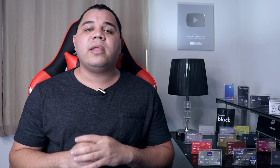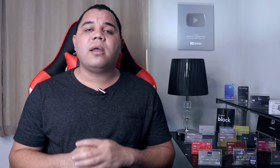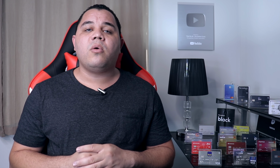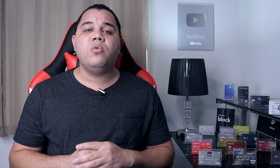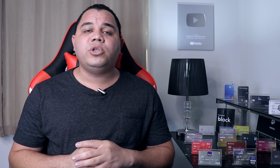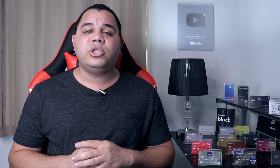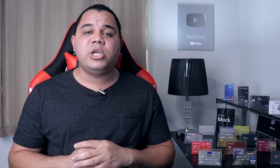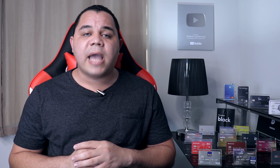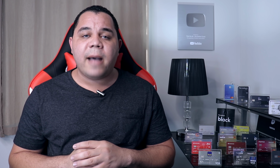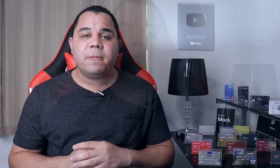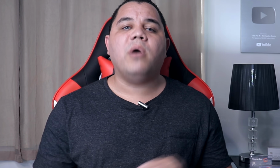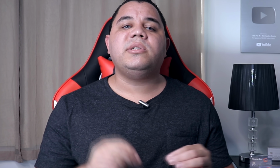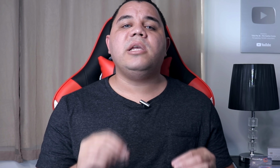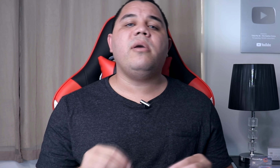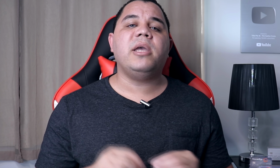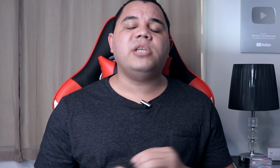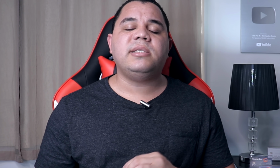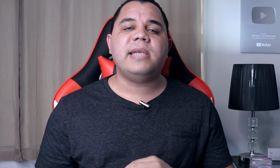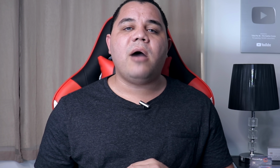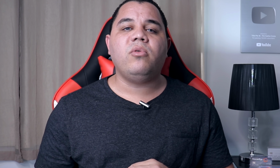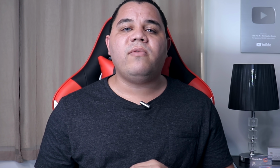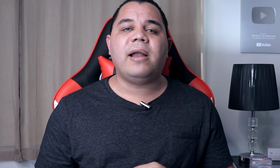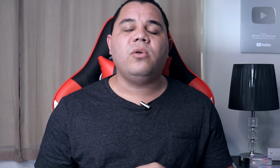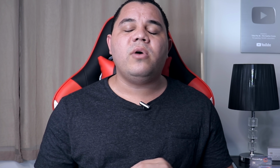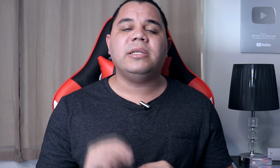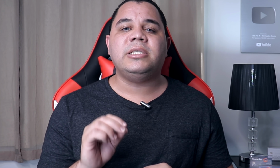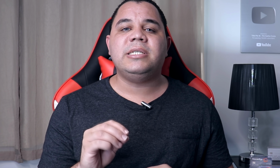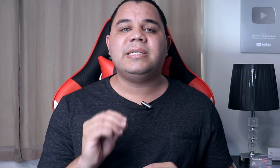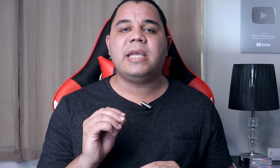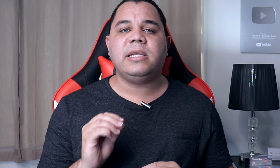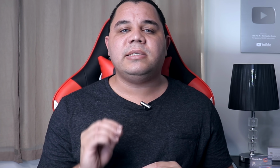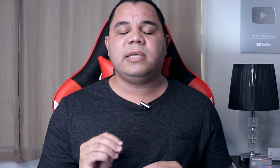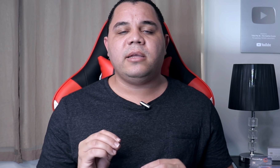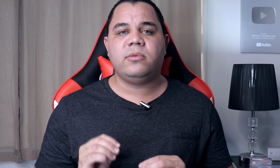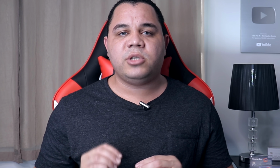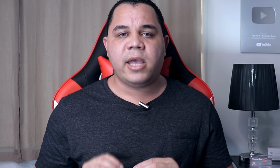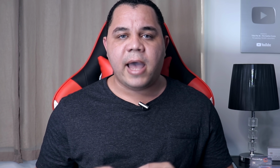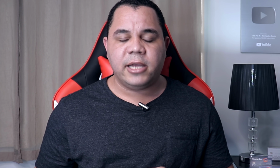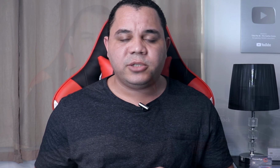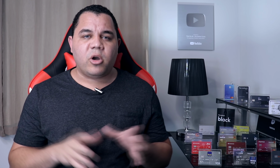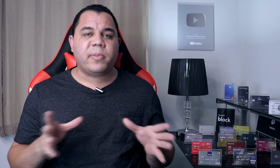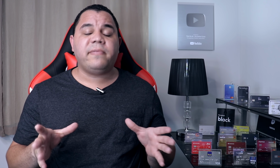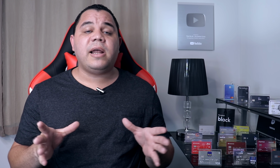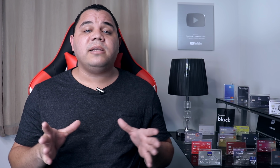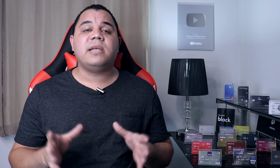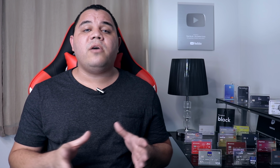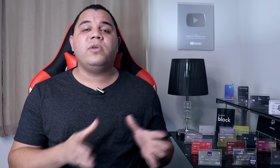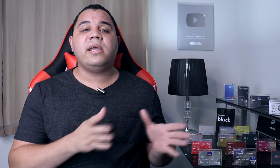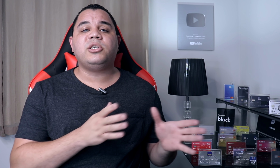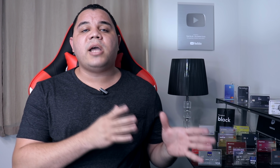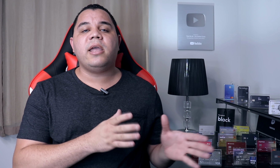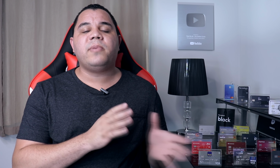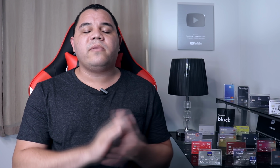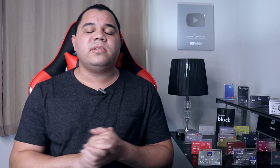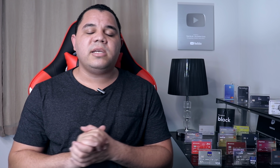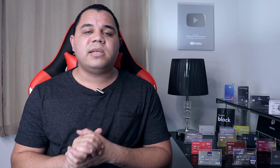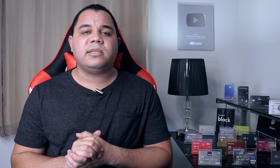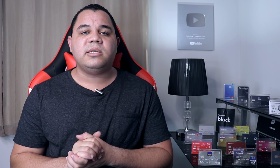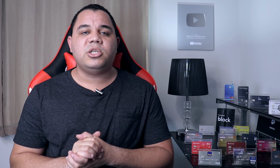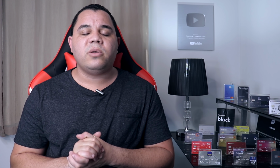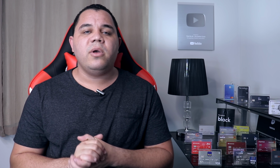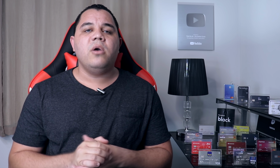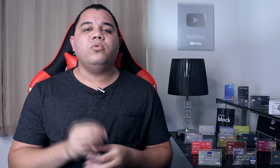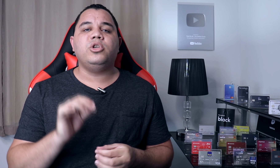não aguenta custear o auxílio emergencial no valor de R$600. Agora, para finalizar, eu vou deixar aí para que